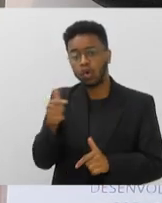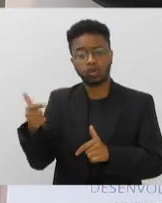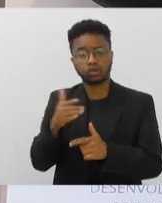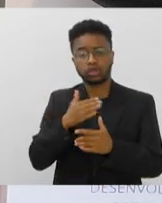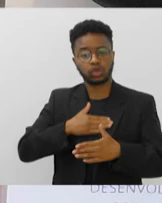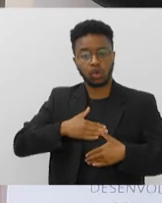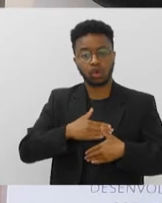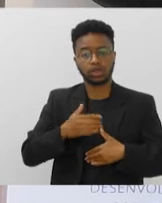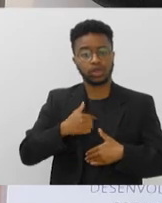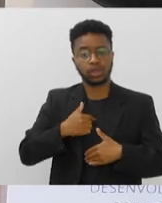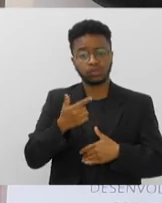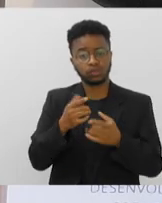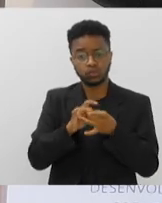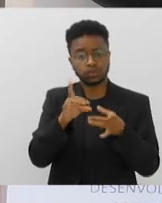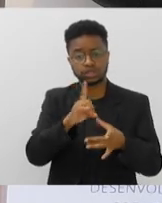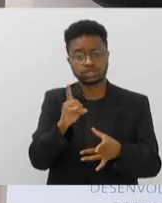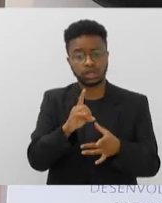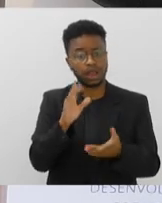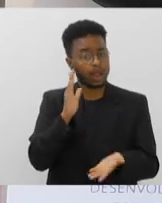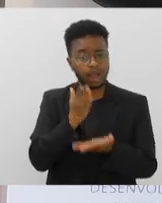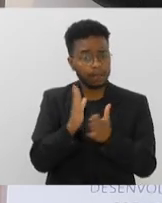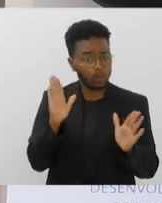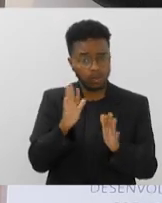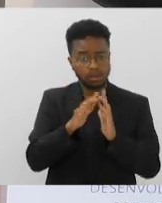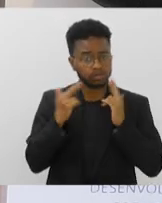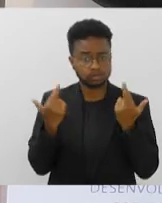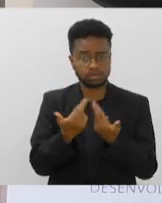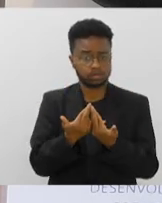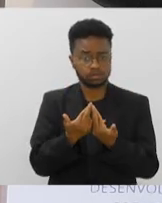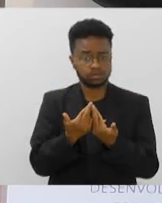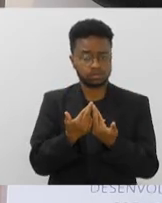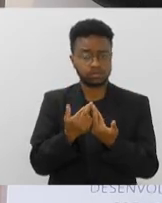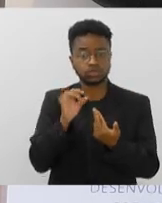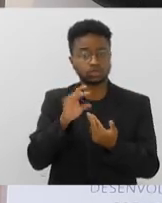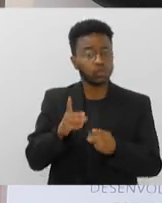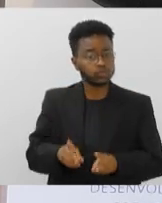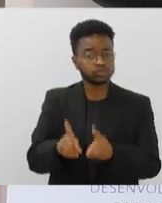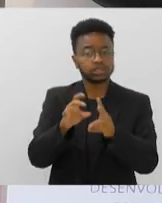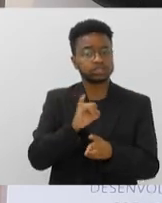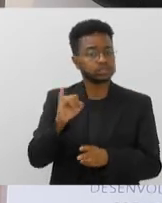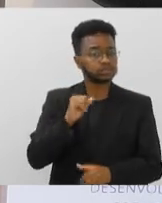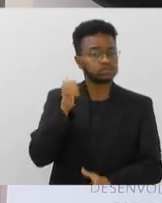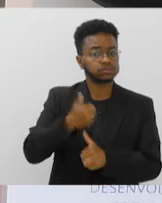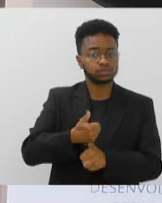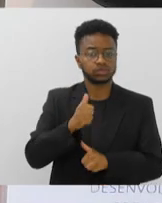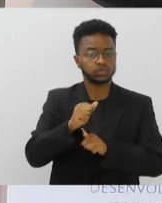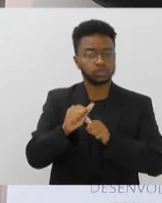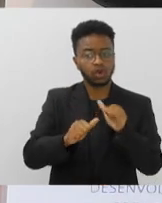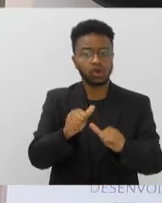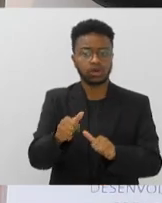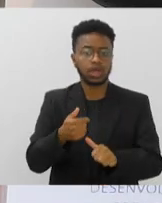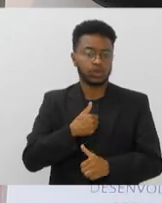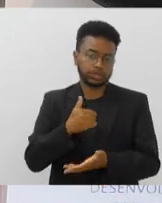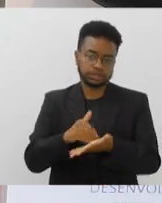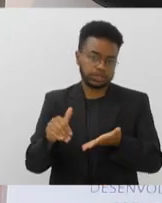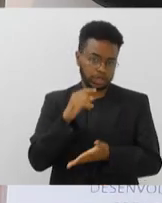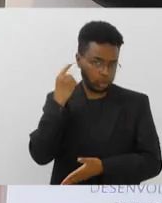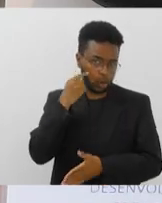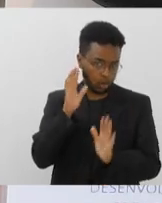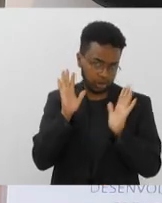não fiz não permiti reunião de selho nenhum enquanto não trocou todo mundo mas aí eu uma secretária meia louca né